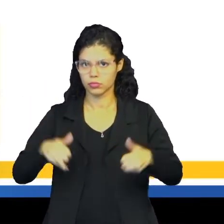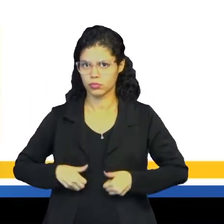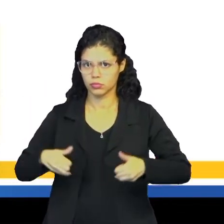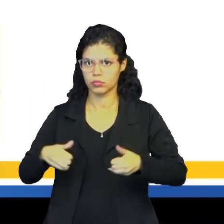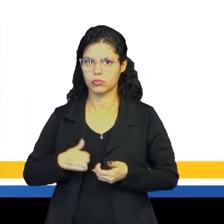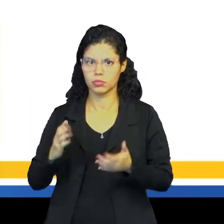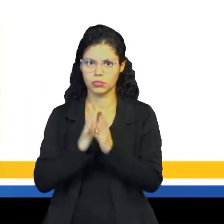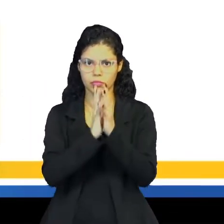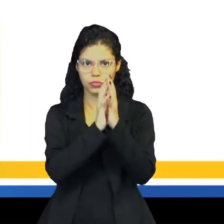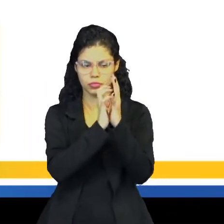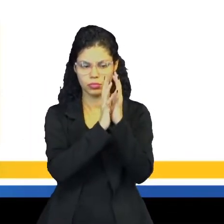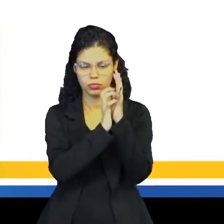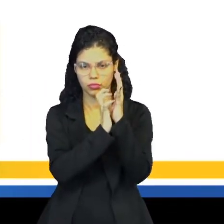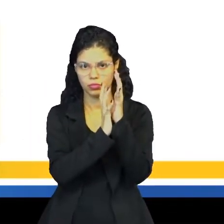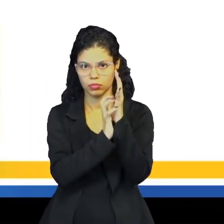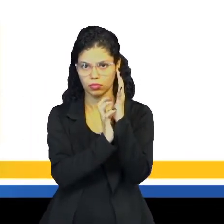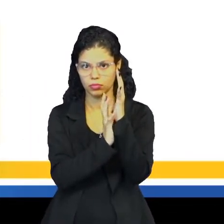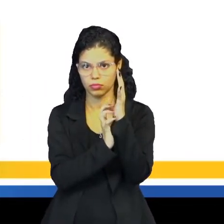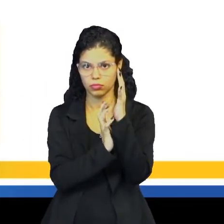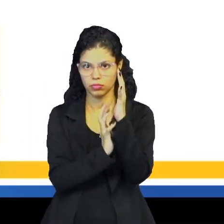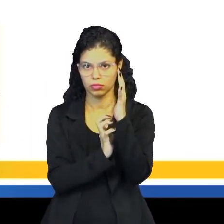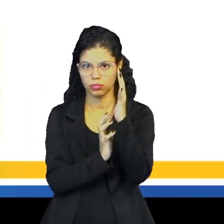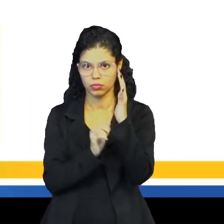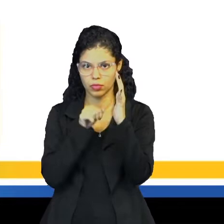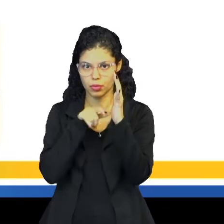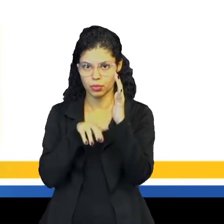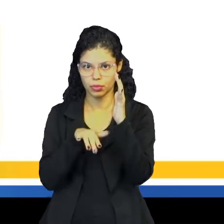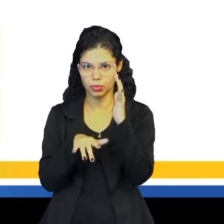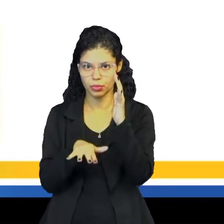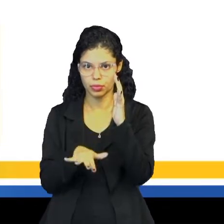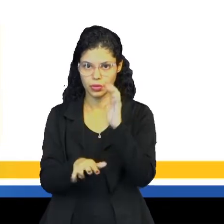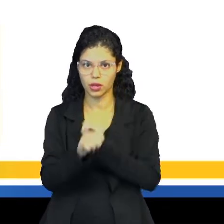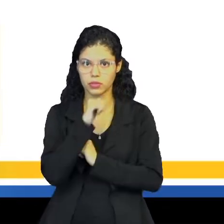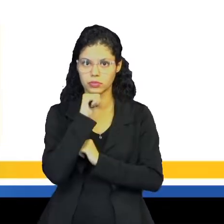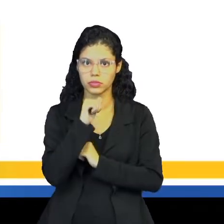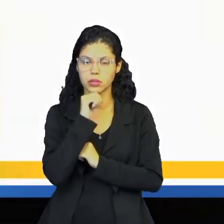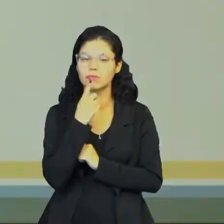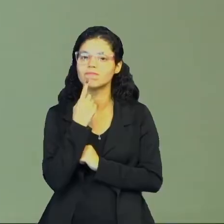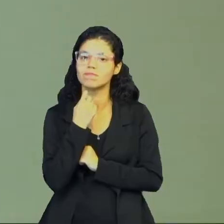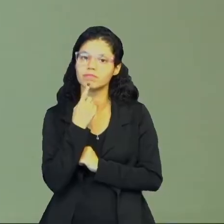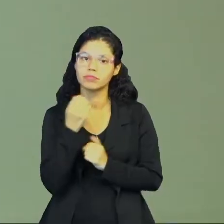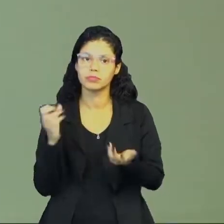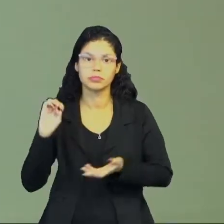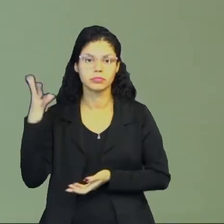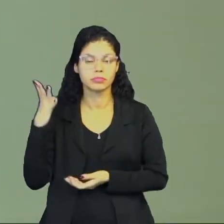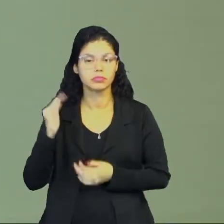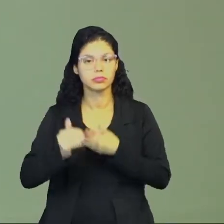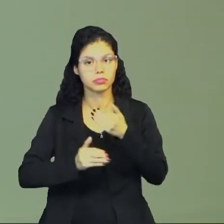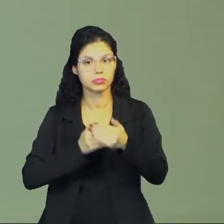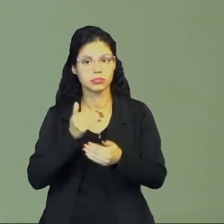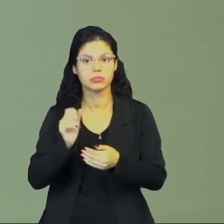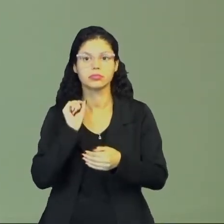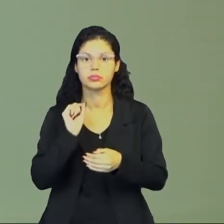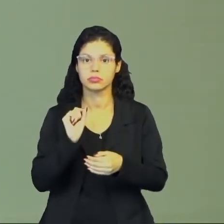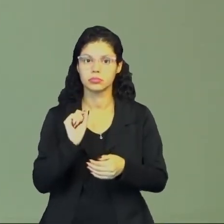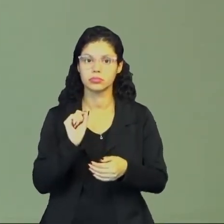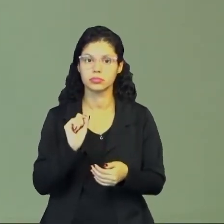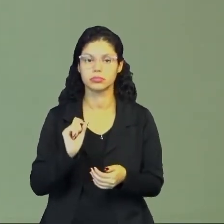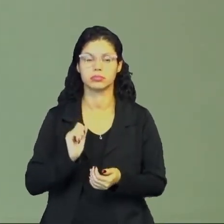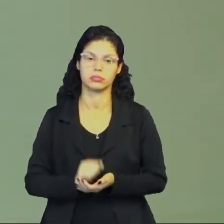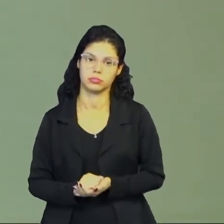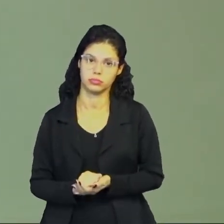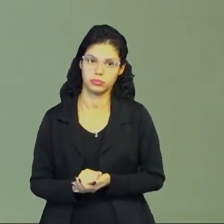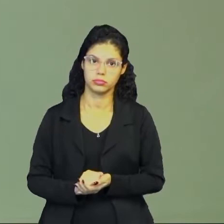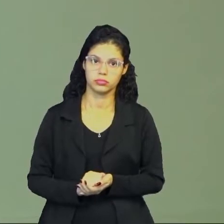descamação e é eliminado pela vagina, menstruação. Então, basicamente, o que acontece durante o ciclo menstrual é que